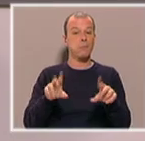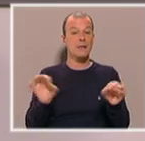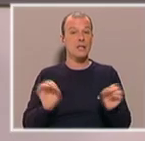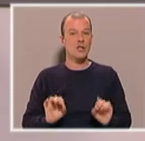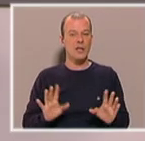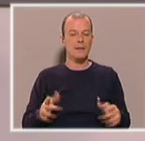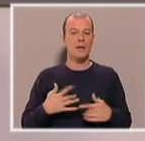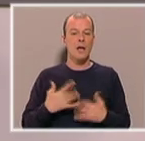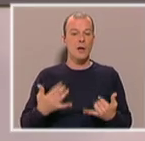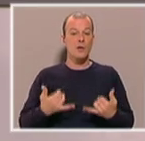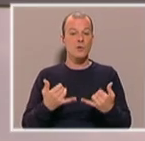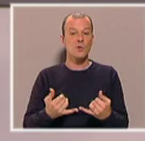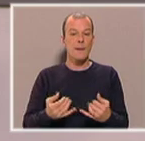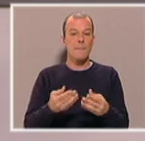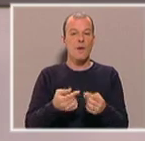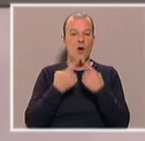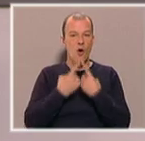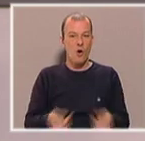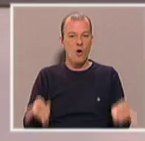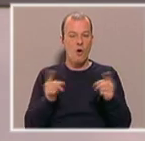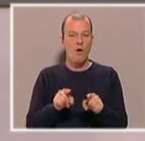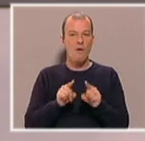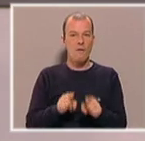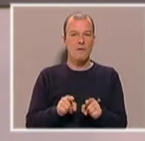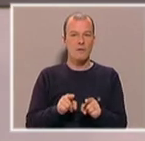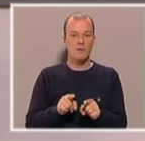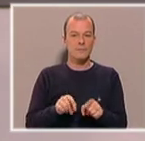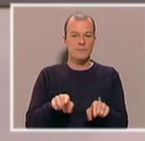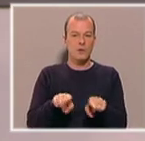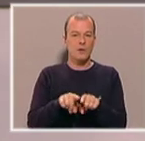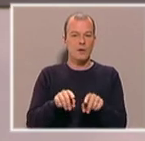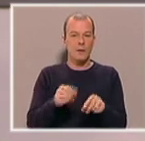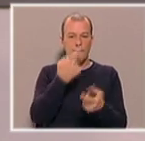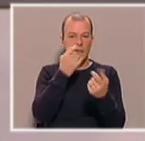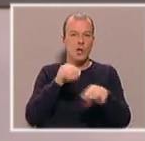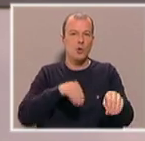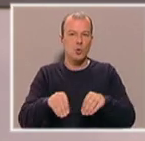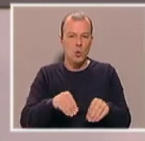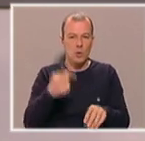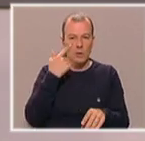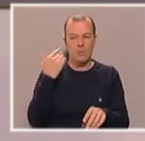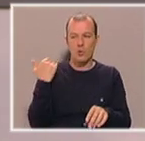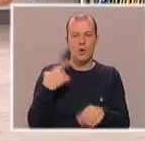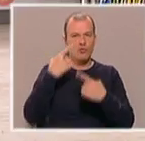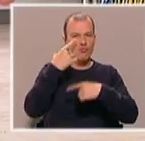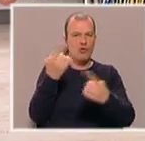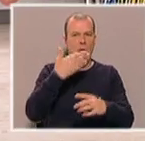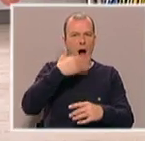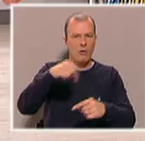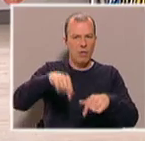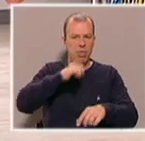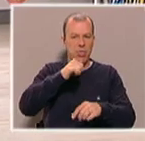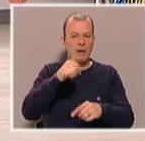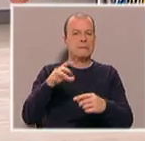higiene, vamos agora fazer também, mais uma vez, é um bocadinho o jogo que já fizeram ainda agora, que nós temos mostrado aqui muito nas nossas aulas.